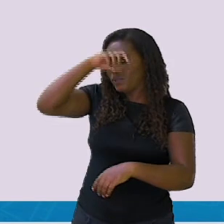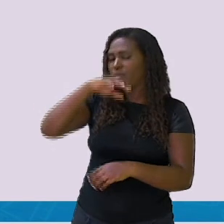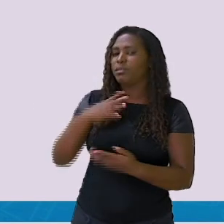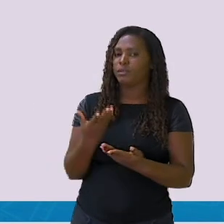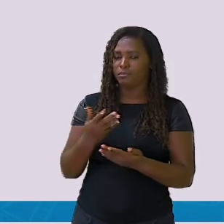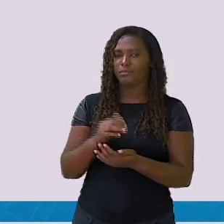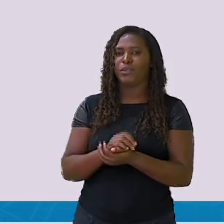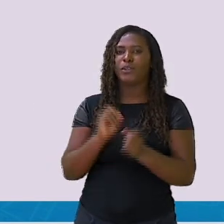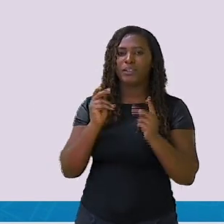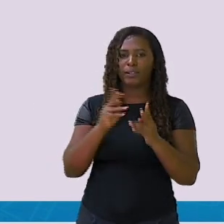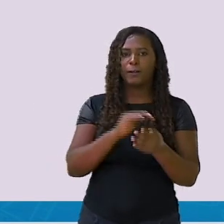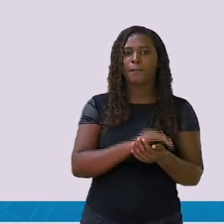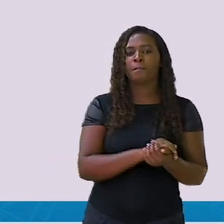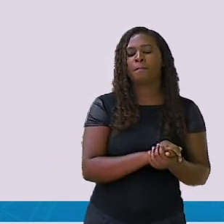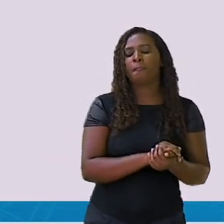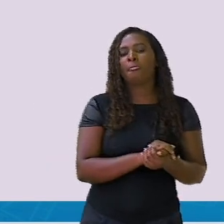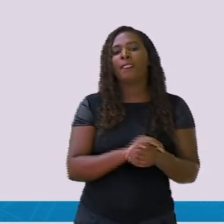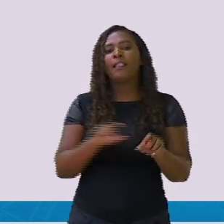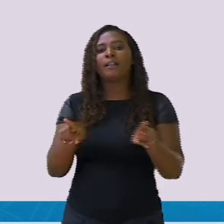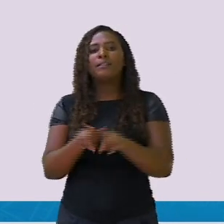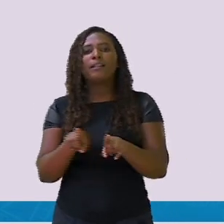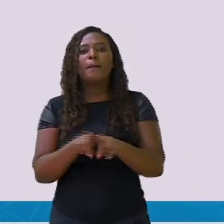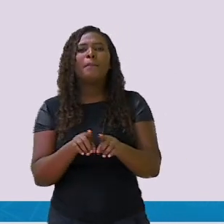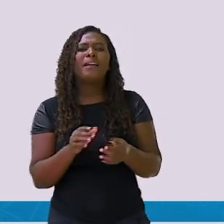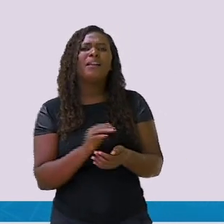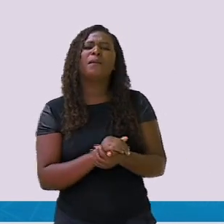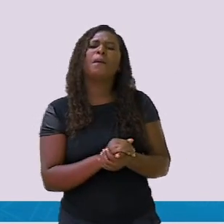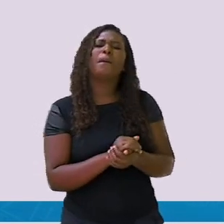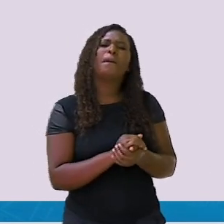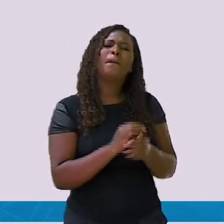dos mapas mentais podem ser amplamente